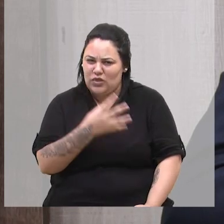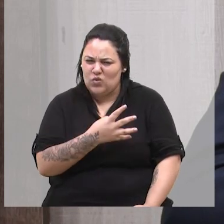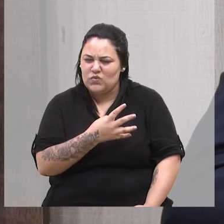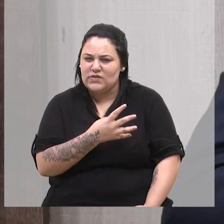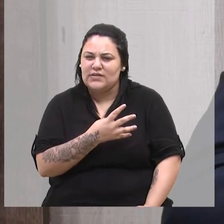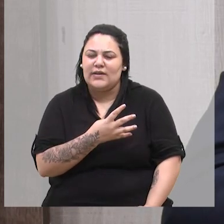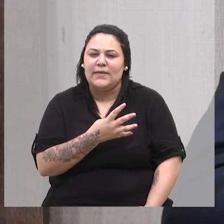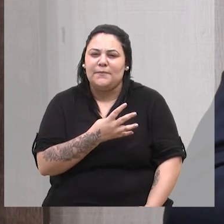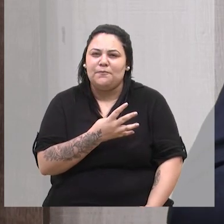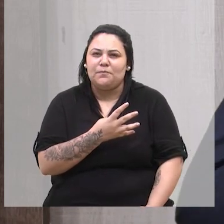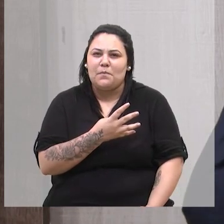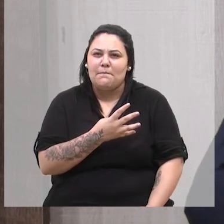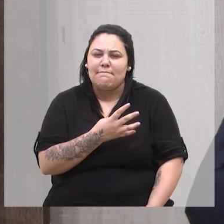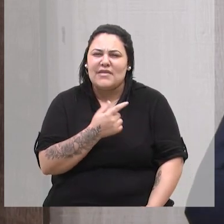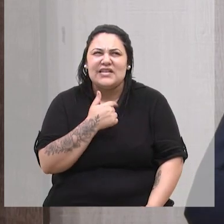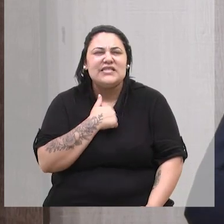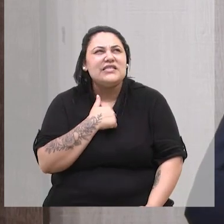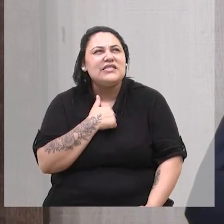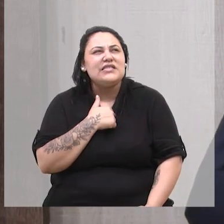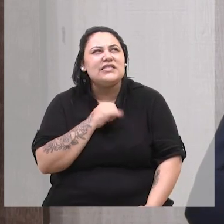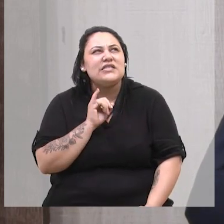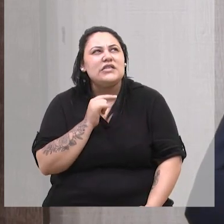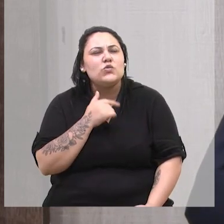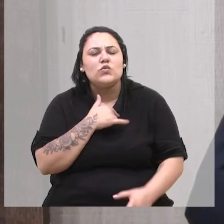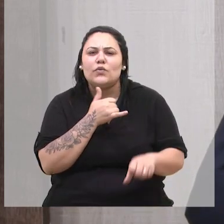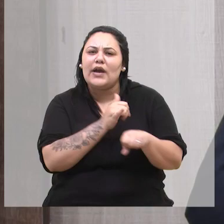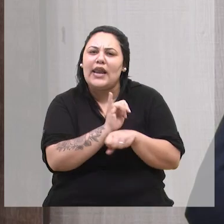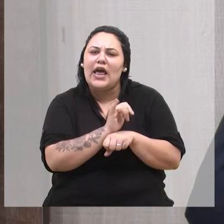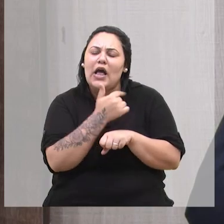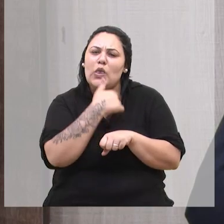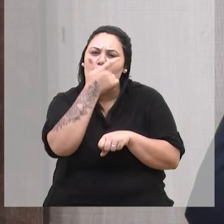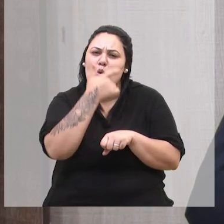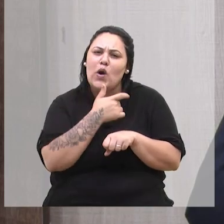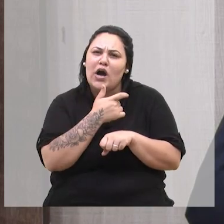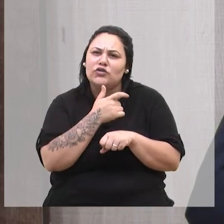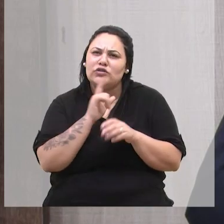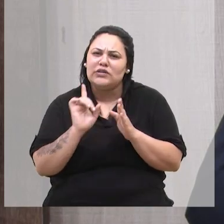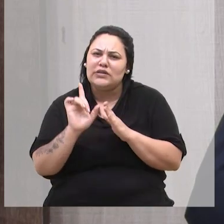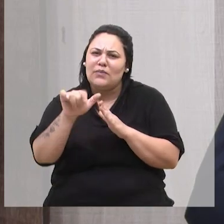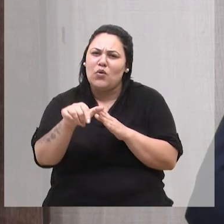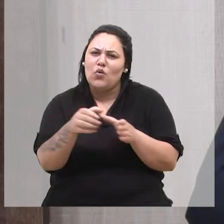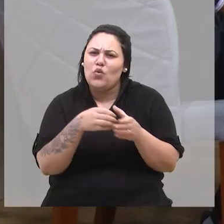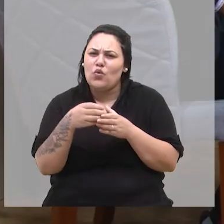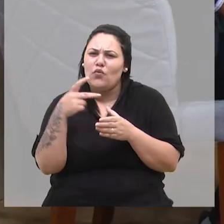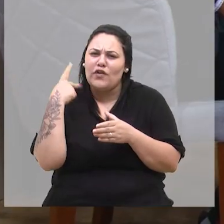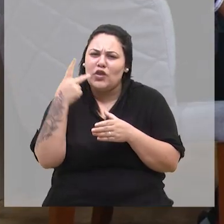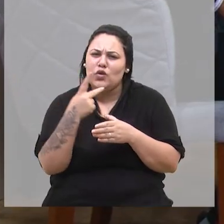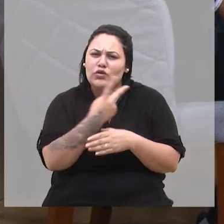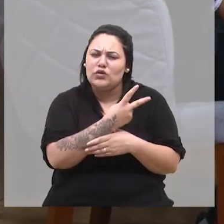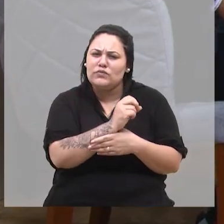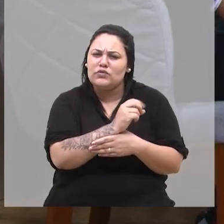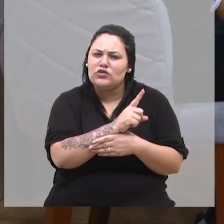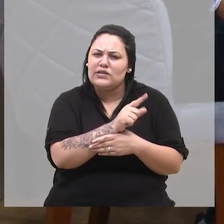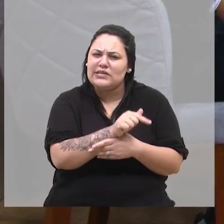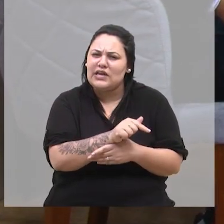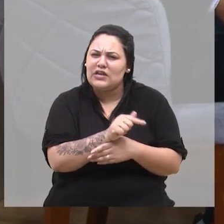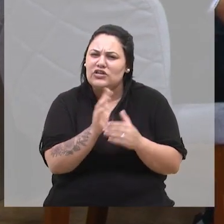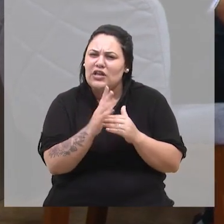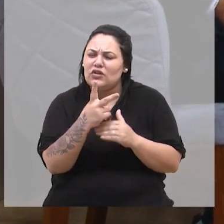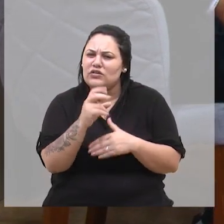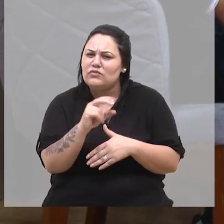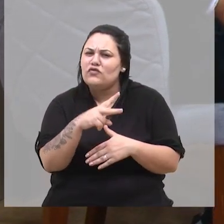2014, se eu não estou enganado, não, eu acho que é a legislatura posterior, de 17